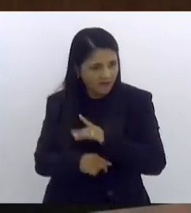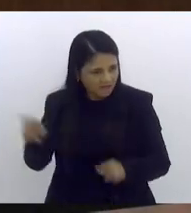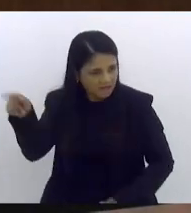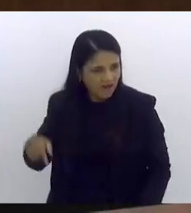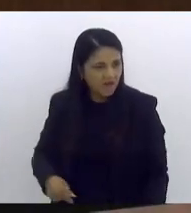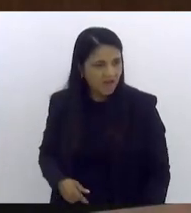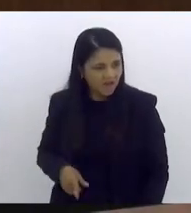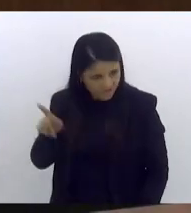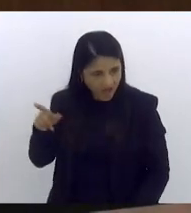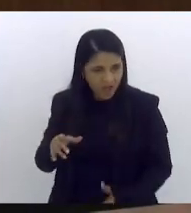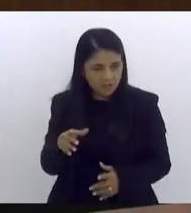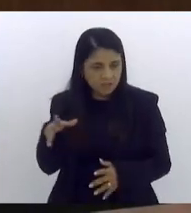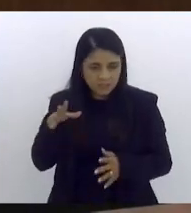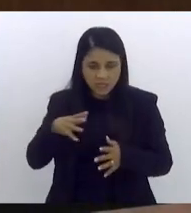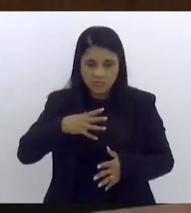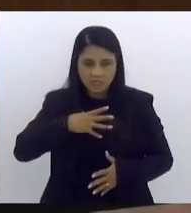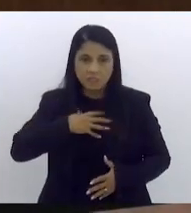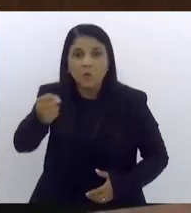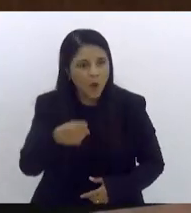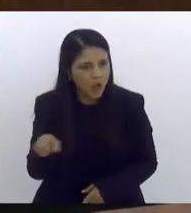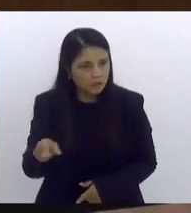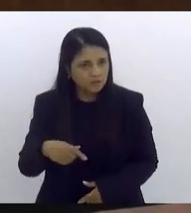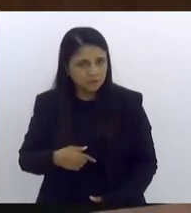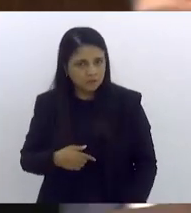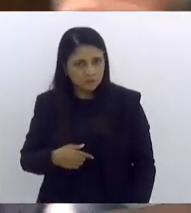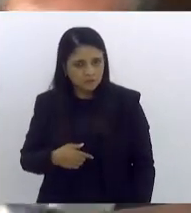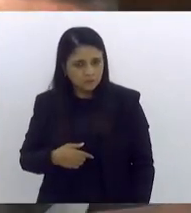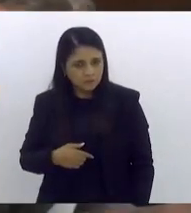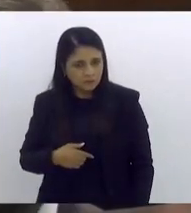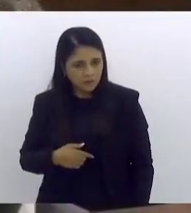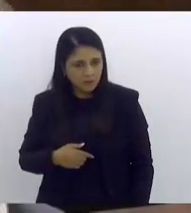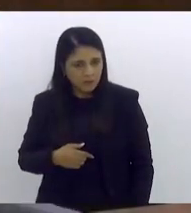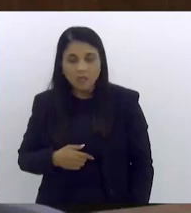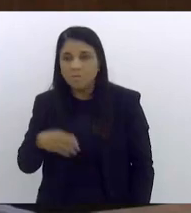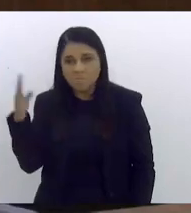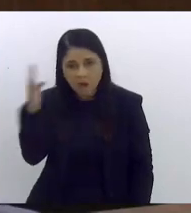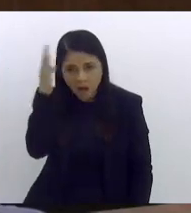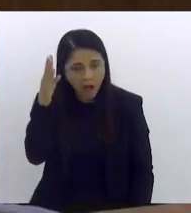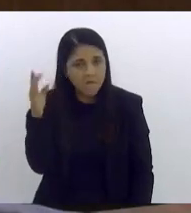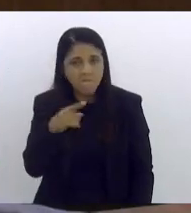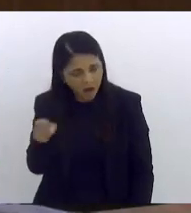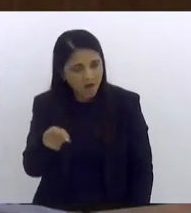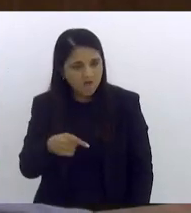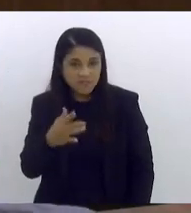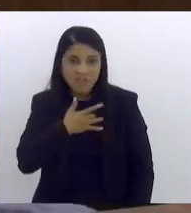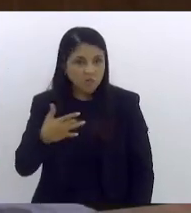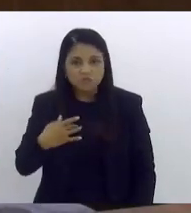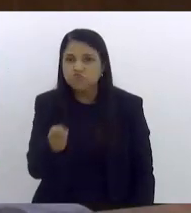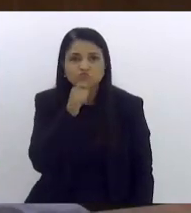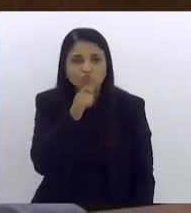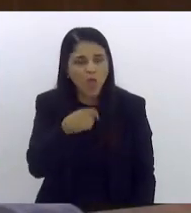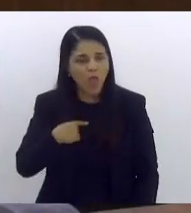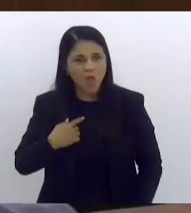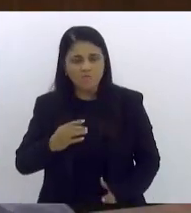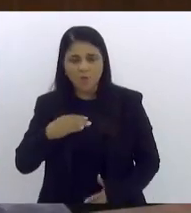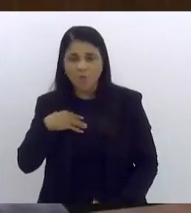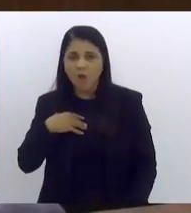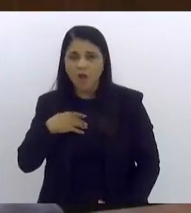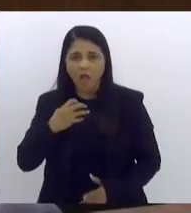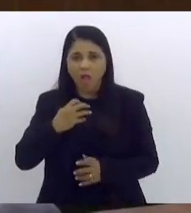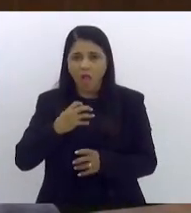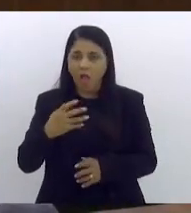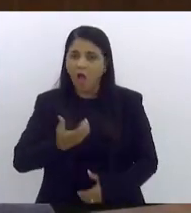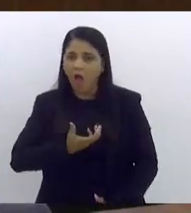sem sofrer sequestro relâmpago, e não passe mal, porque não tem saúde. Fica aqui o meu repúdio à Câmara Municipal,